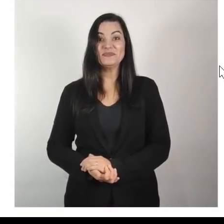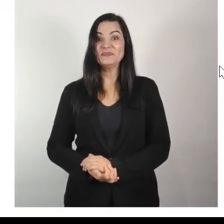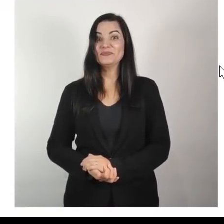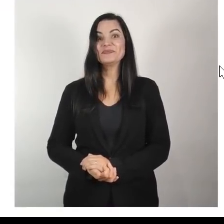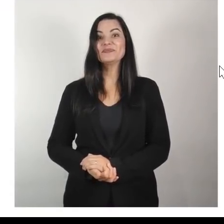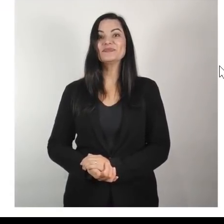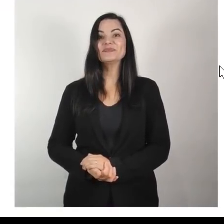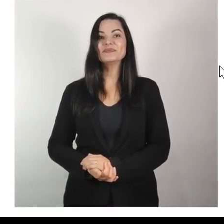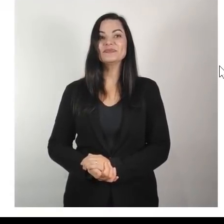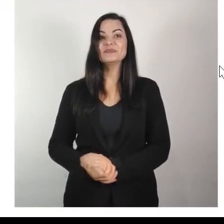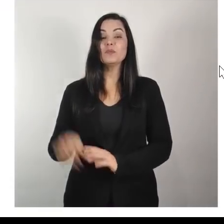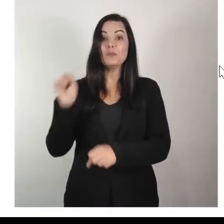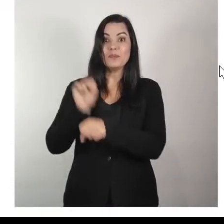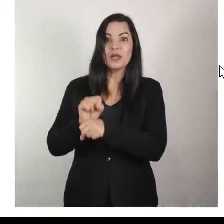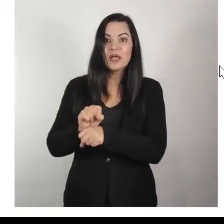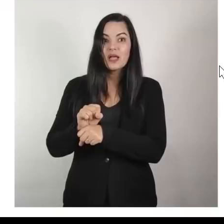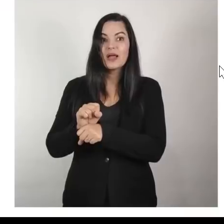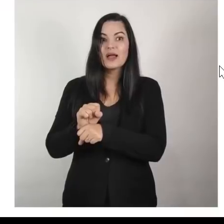Vamos ver.